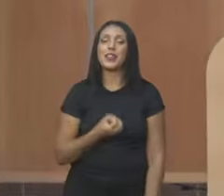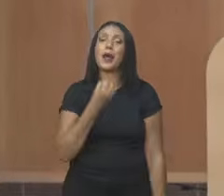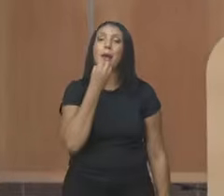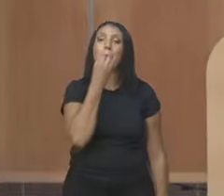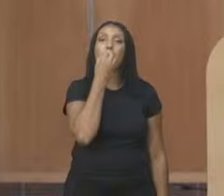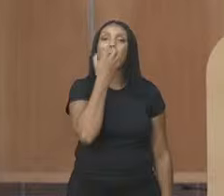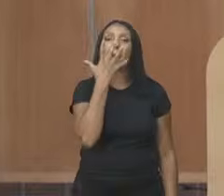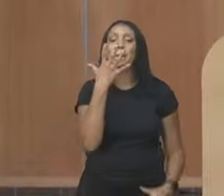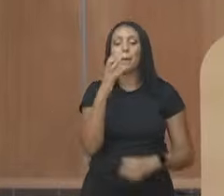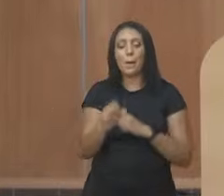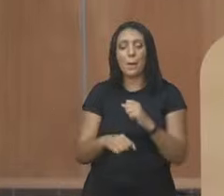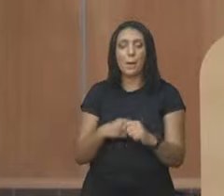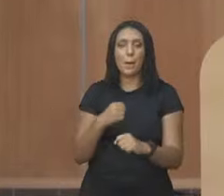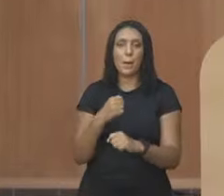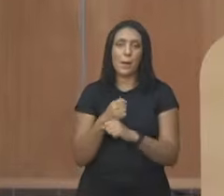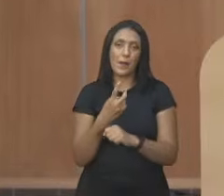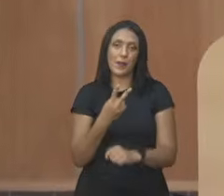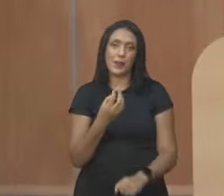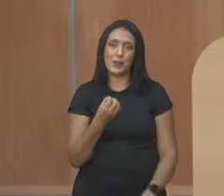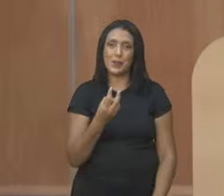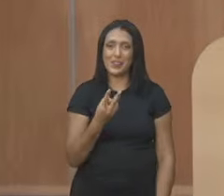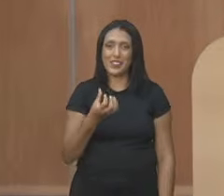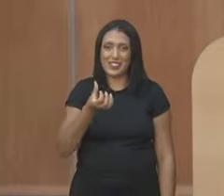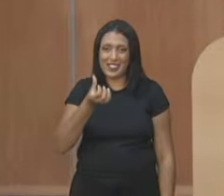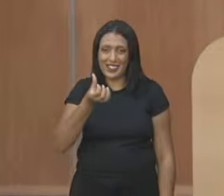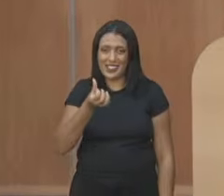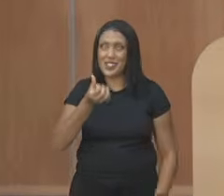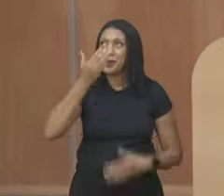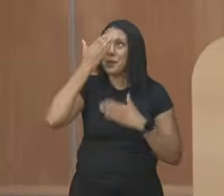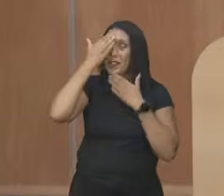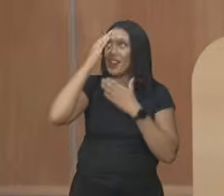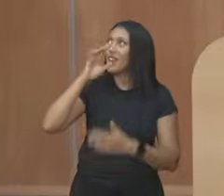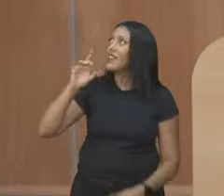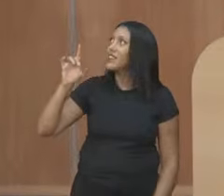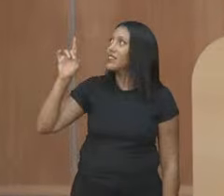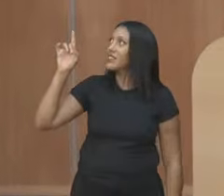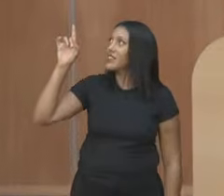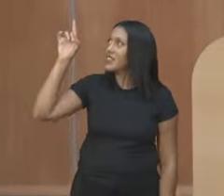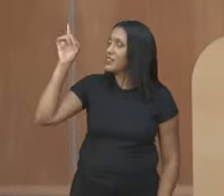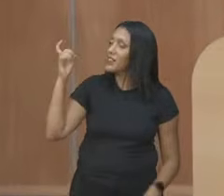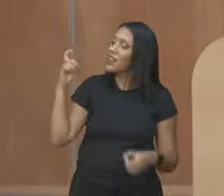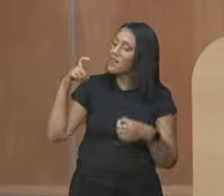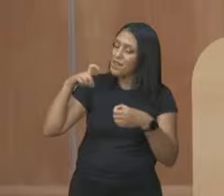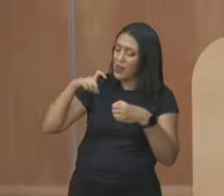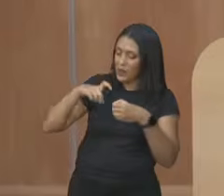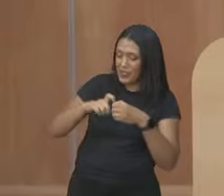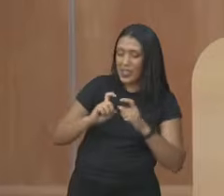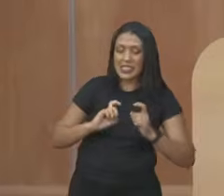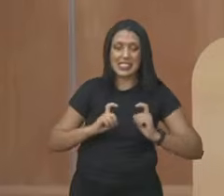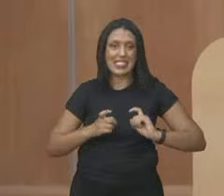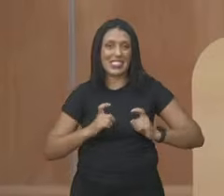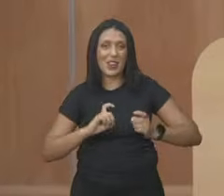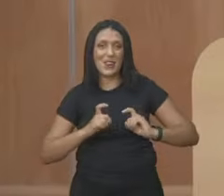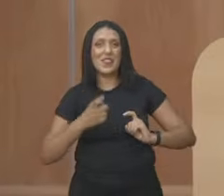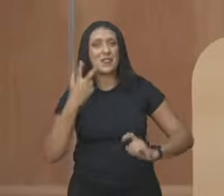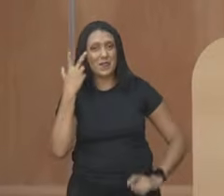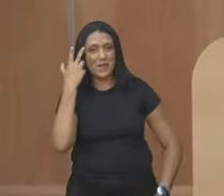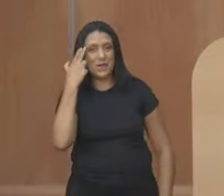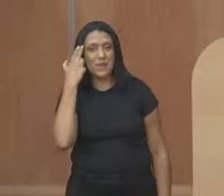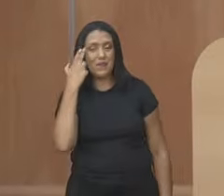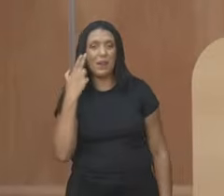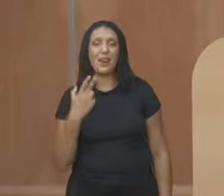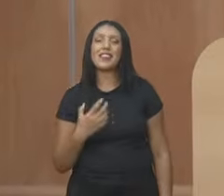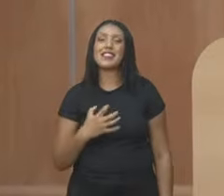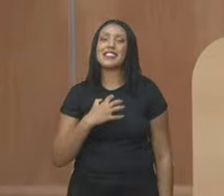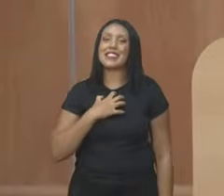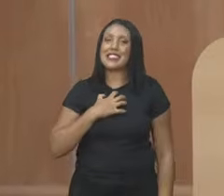2026, agradecer a Deus mais uma vez pela nossa retomada e com muito entusiasmo para